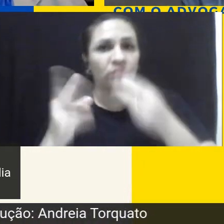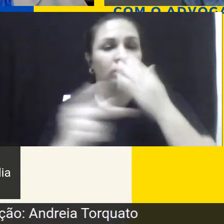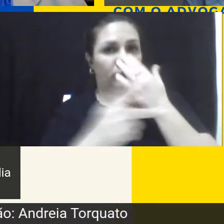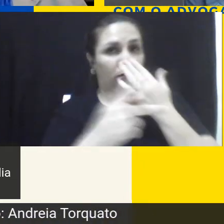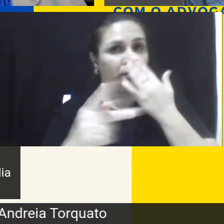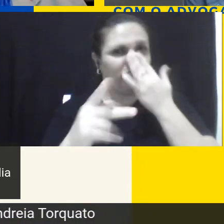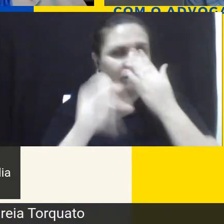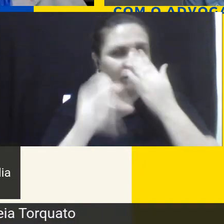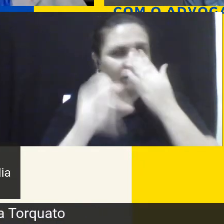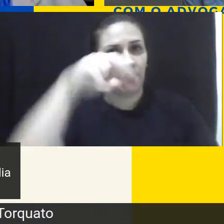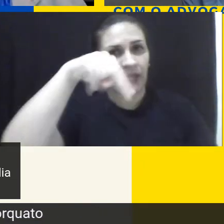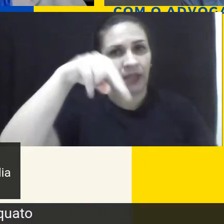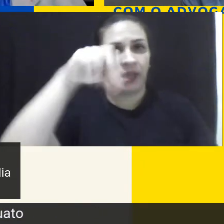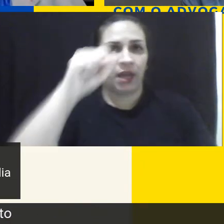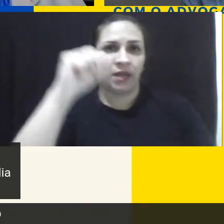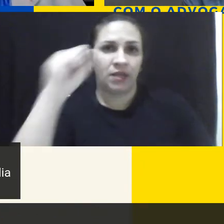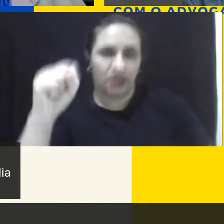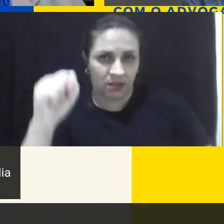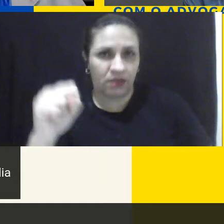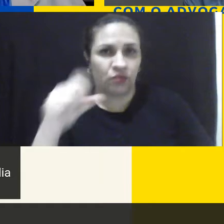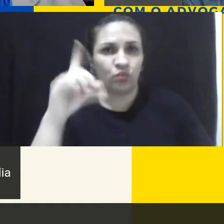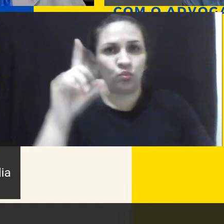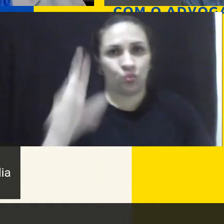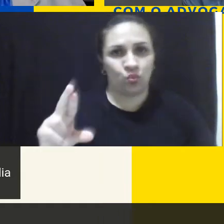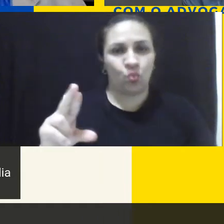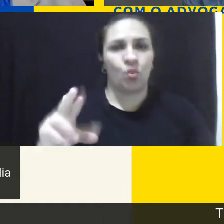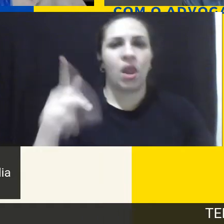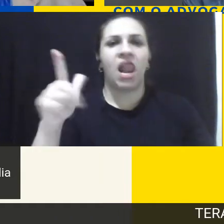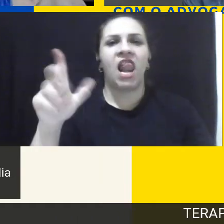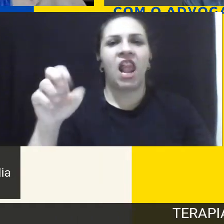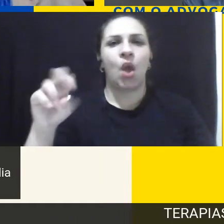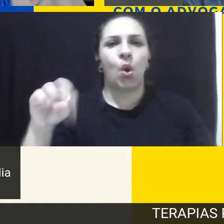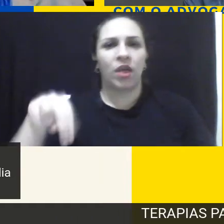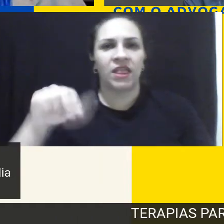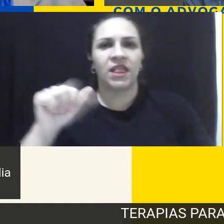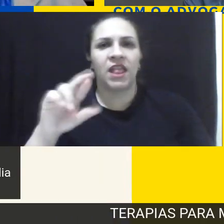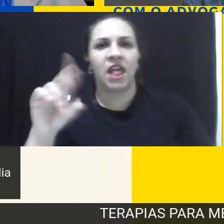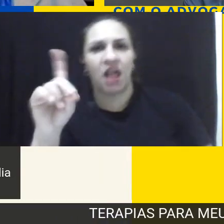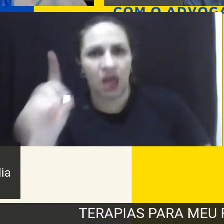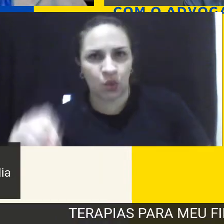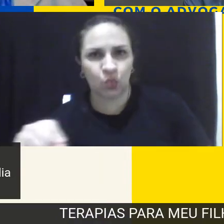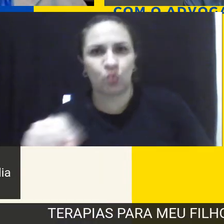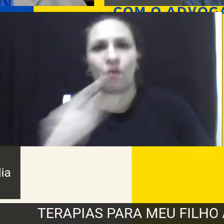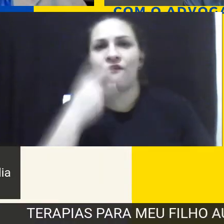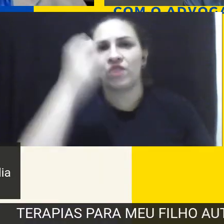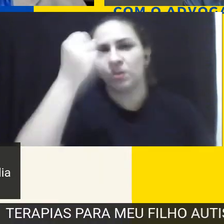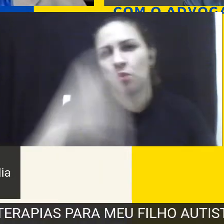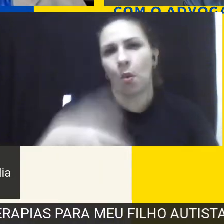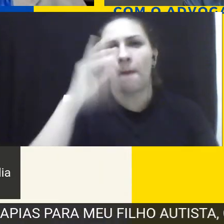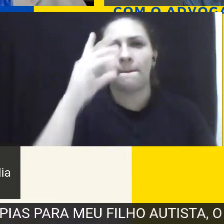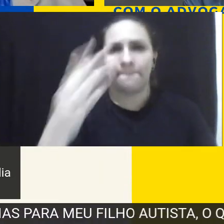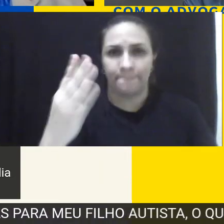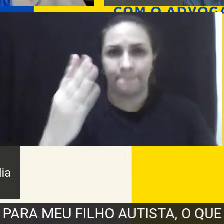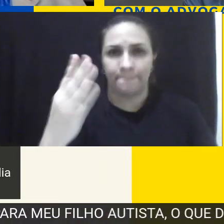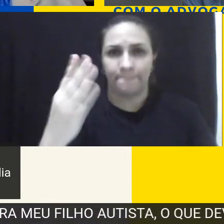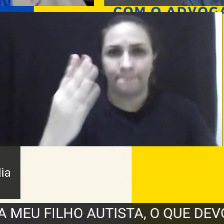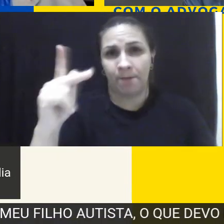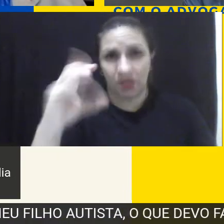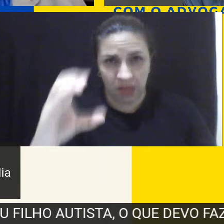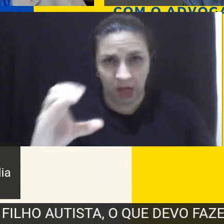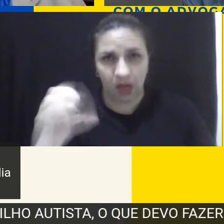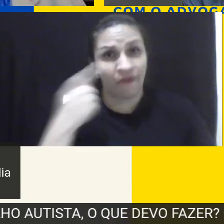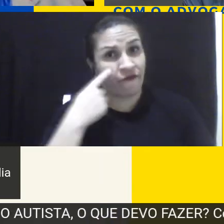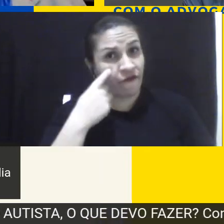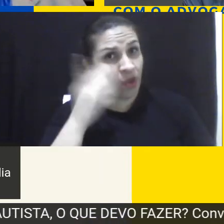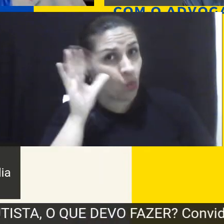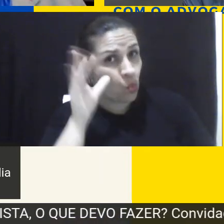do INSS, doutor Leonardo Rolim, que falou sobre o BPC. Vocês têm que ir lá assistir aquela live. Tem